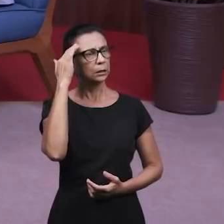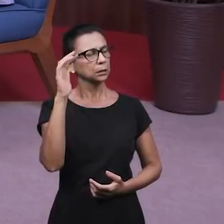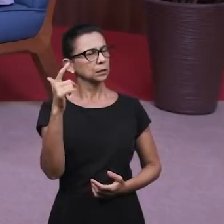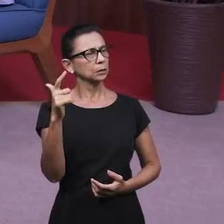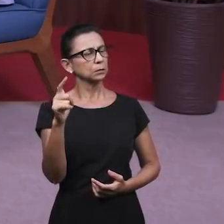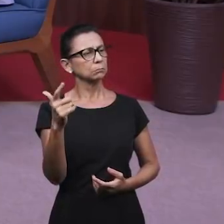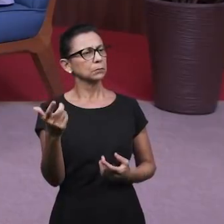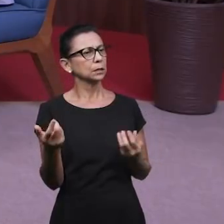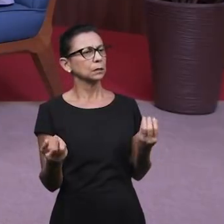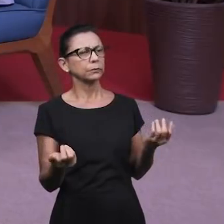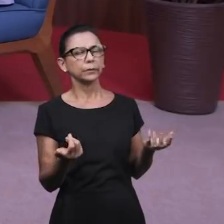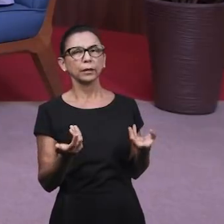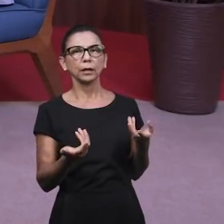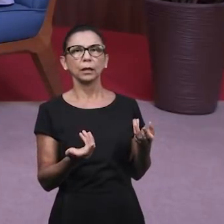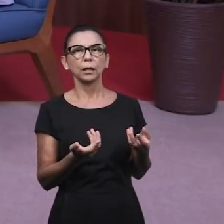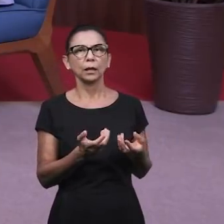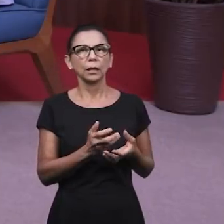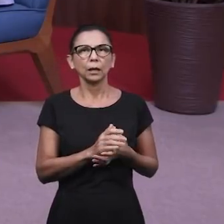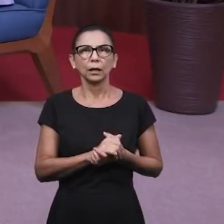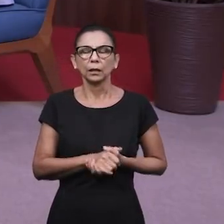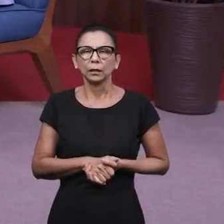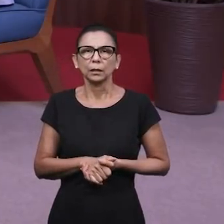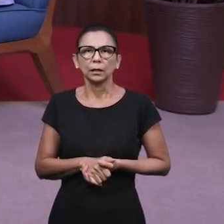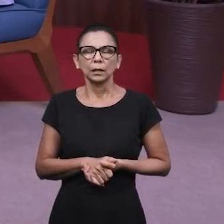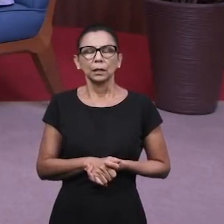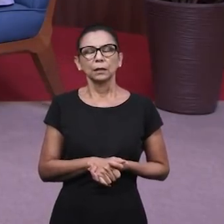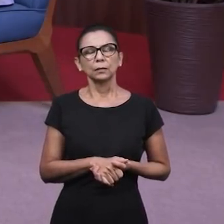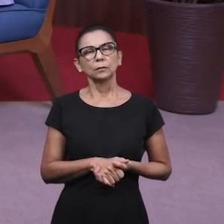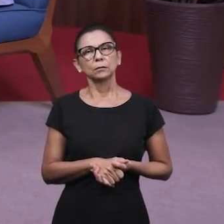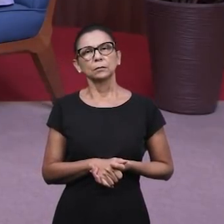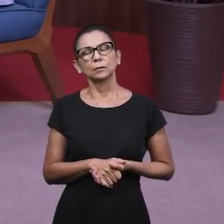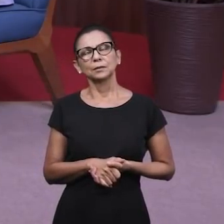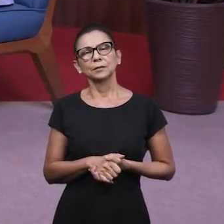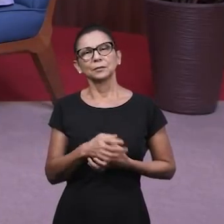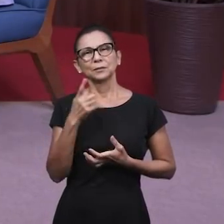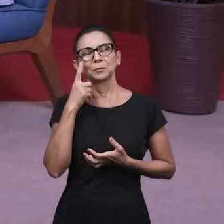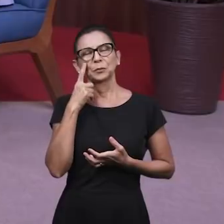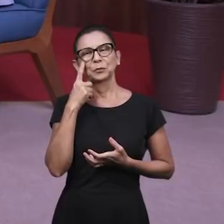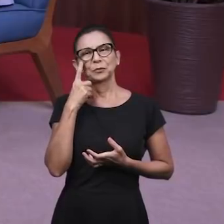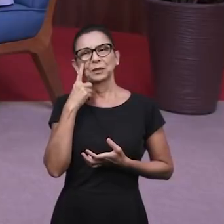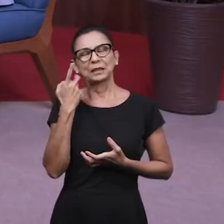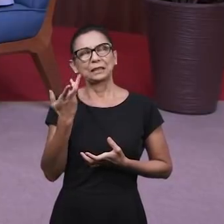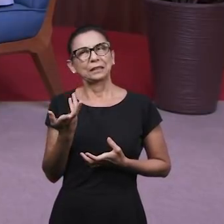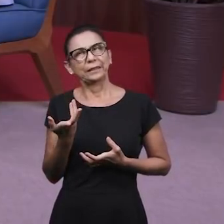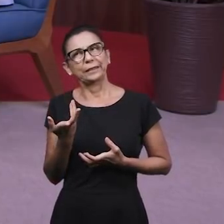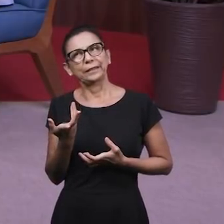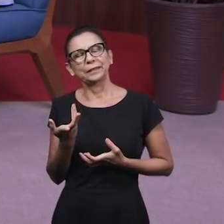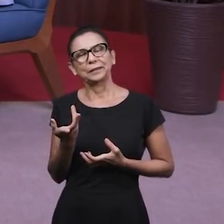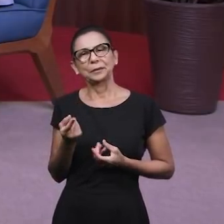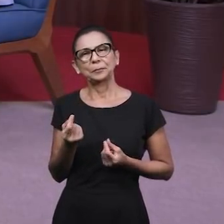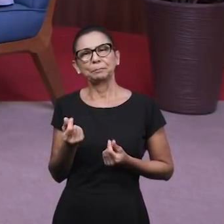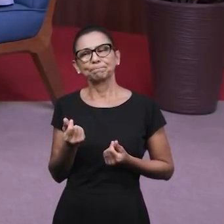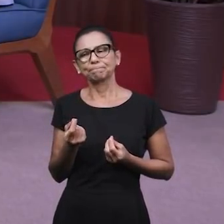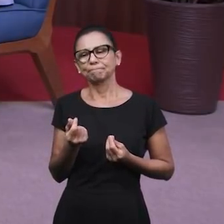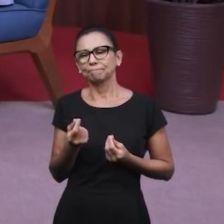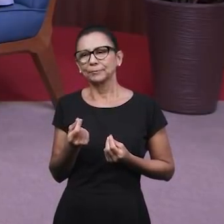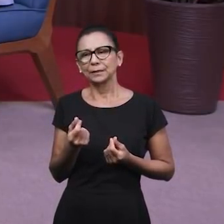qualquer tipo de isenção, se é que a gente pode usar essa expressão, ou